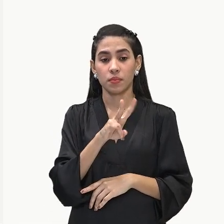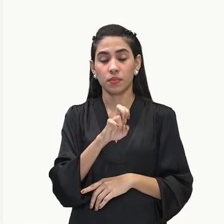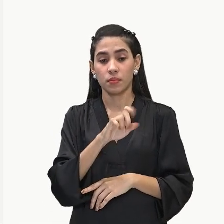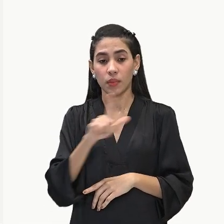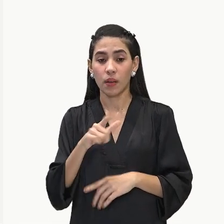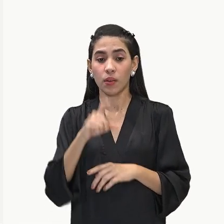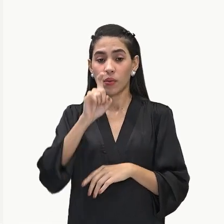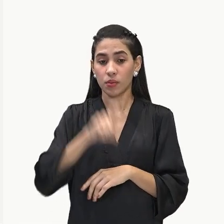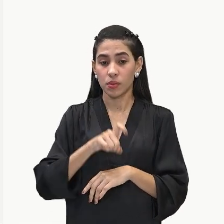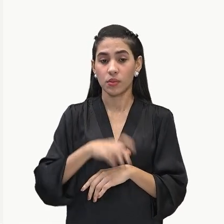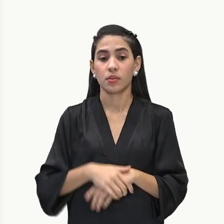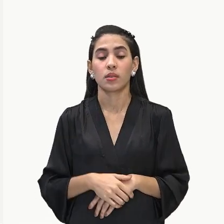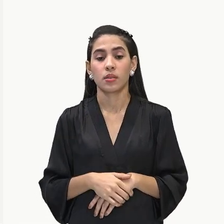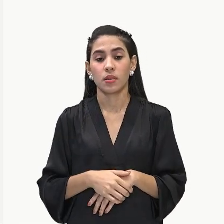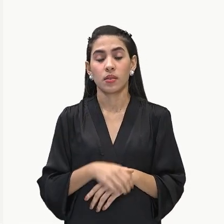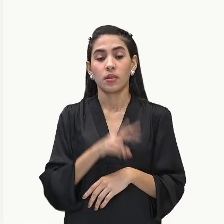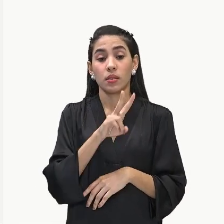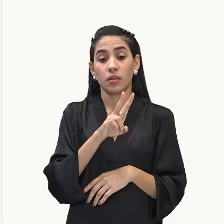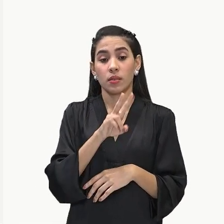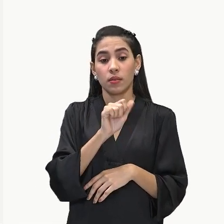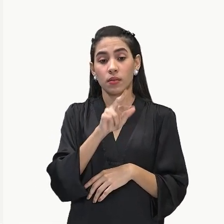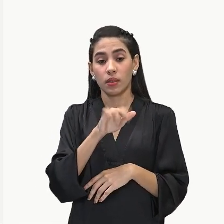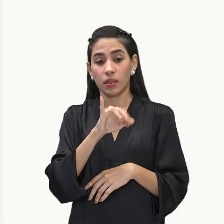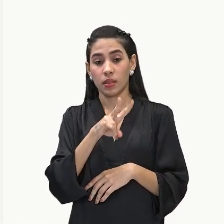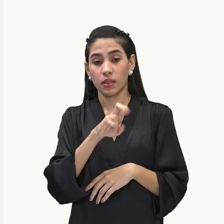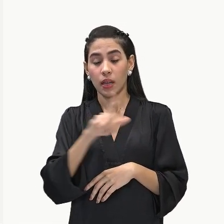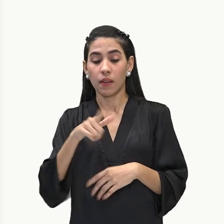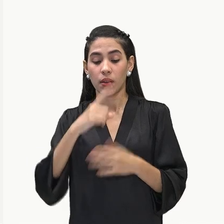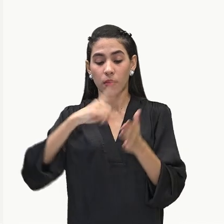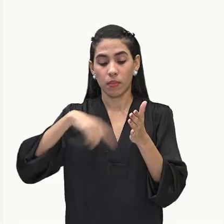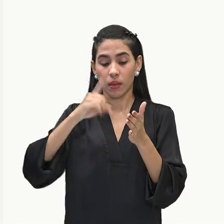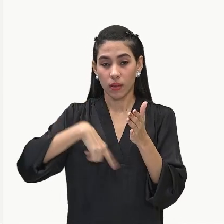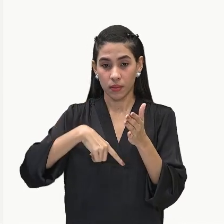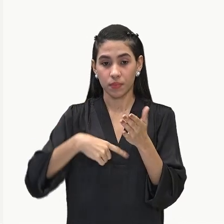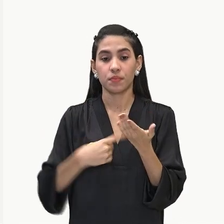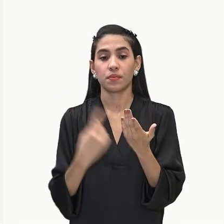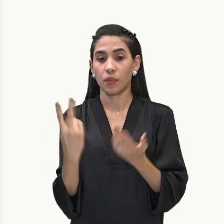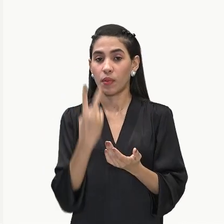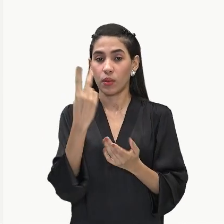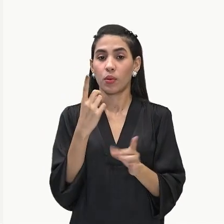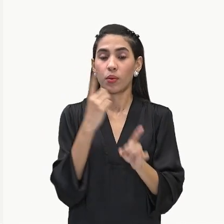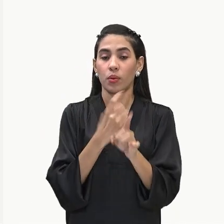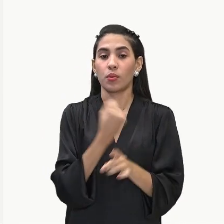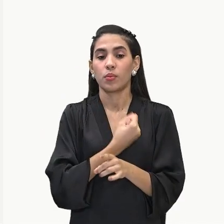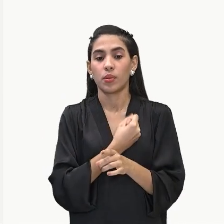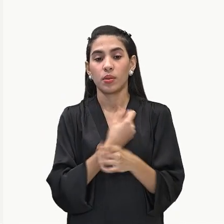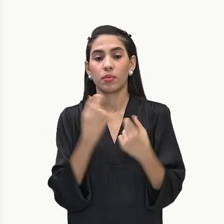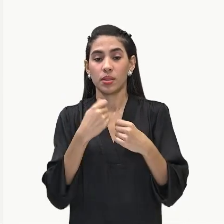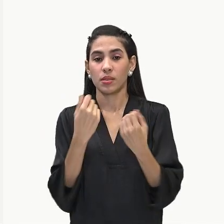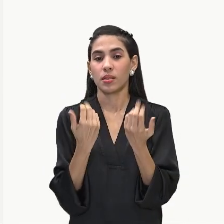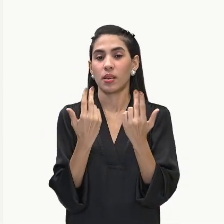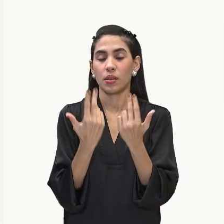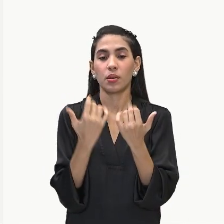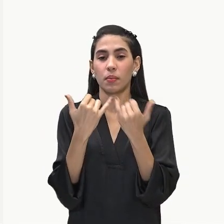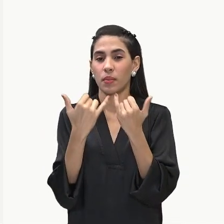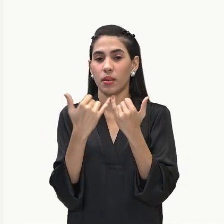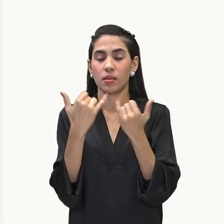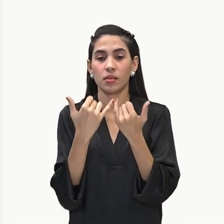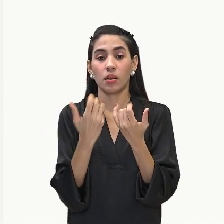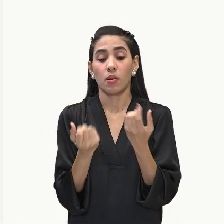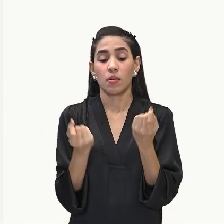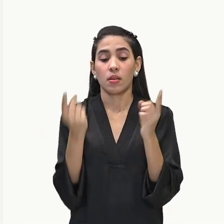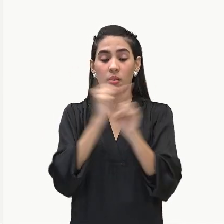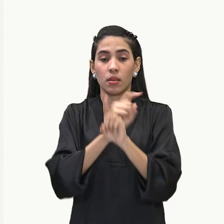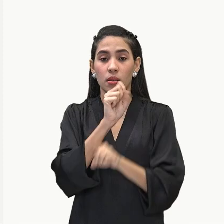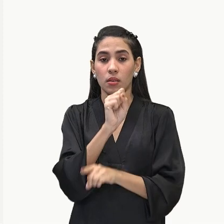E para ela ser eliminada, os valores aqui dos coeficientes terão que ser iguaizinhos com sinais